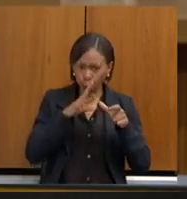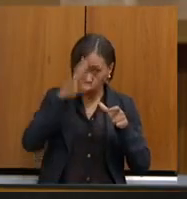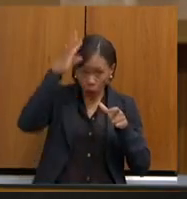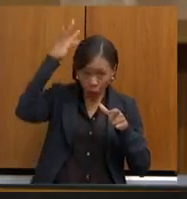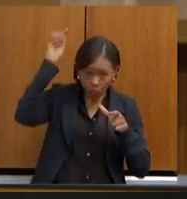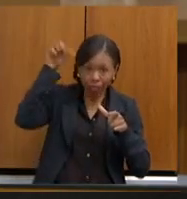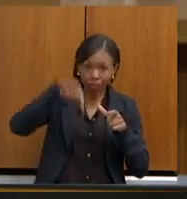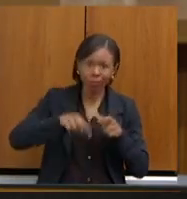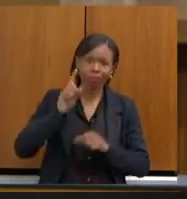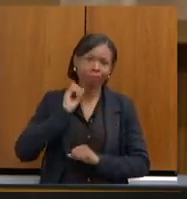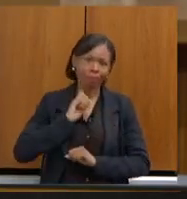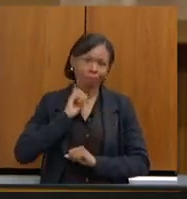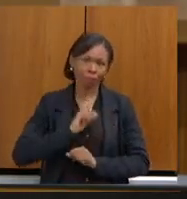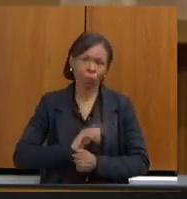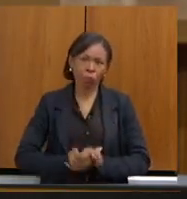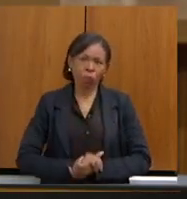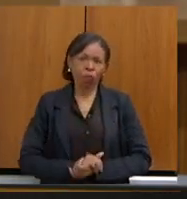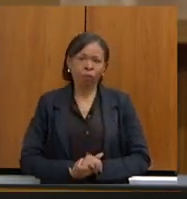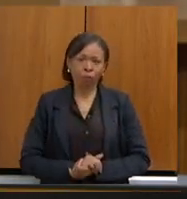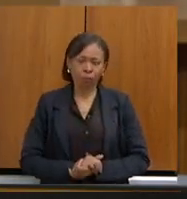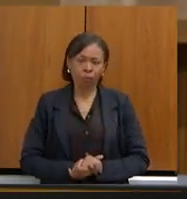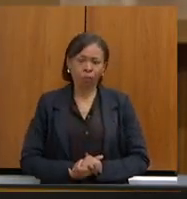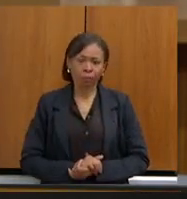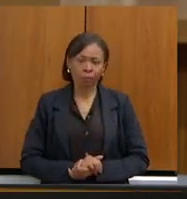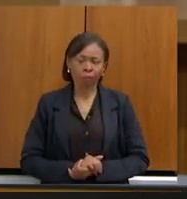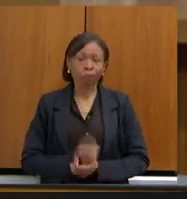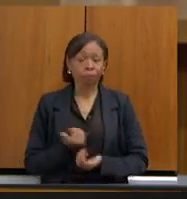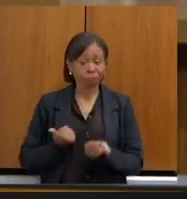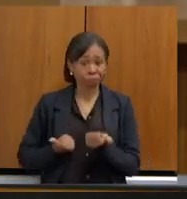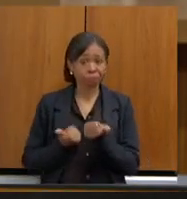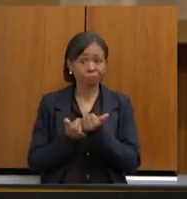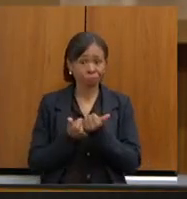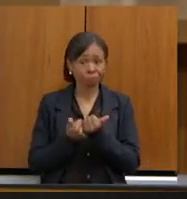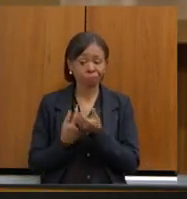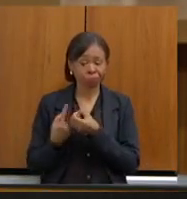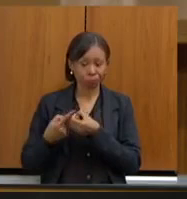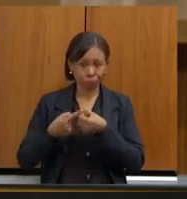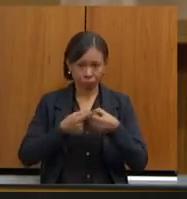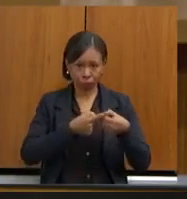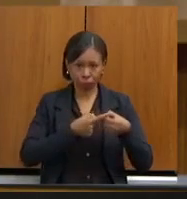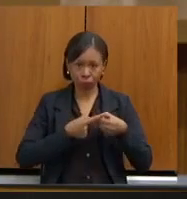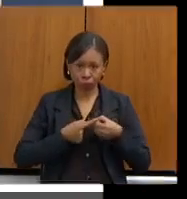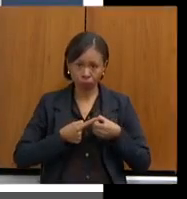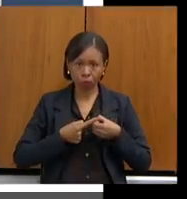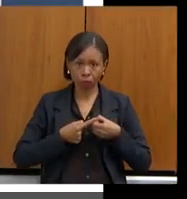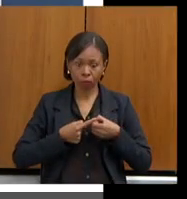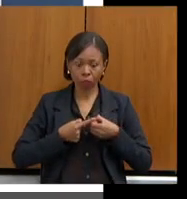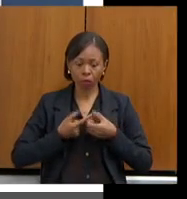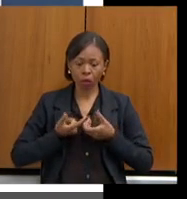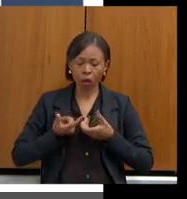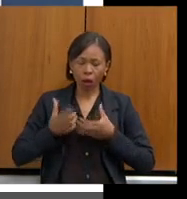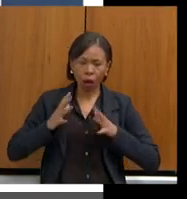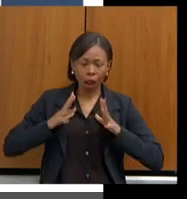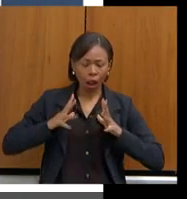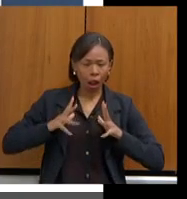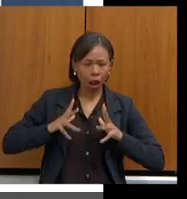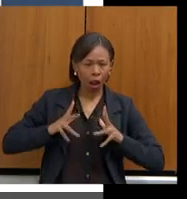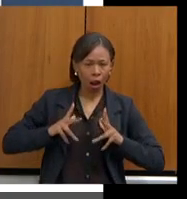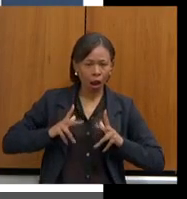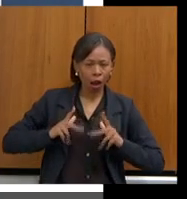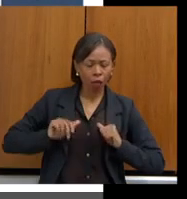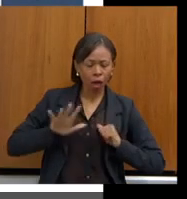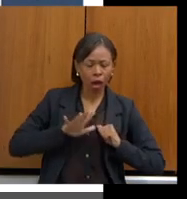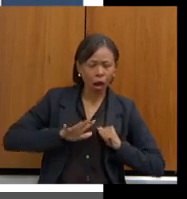passar o apoiamos aí os municípios na desinfecção de áreas de grande circulação de pessoas ações